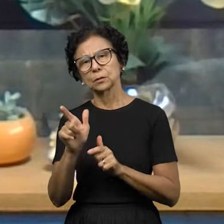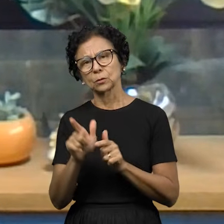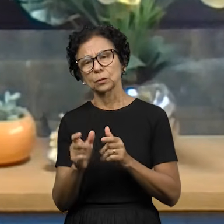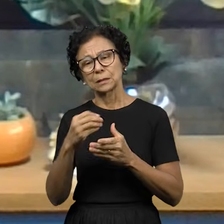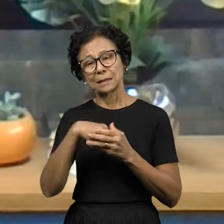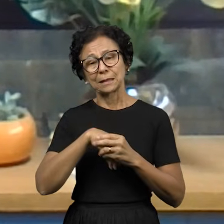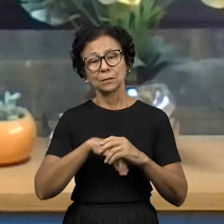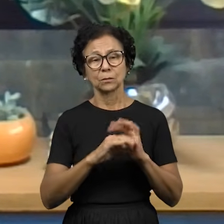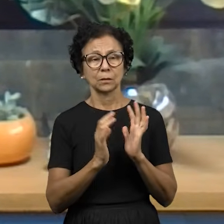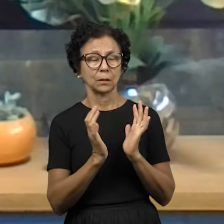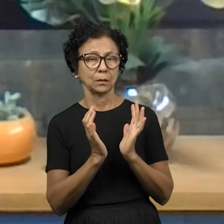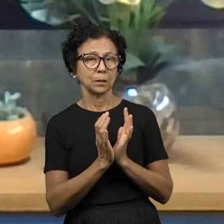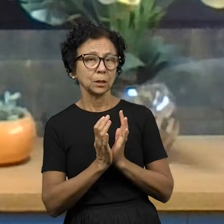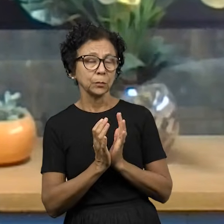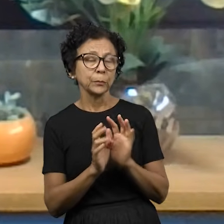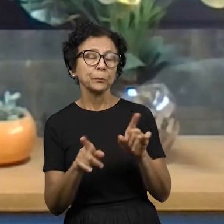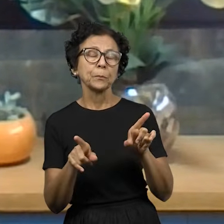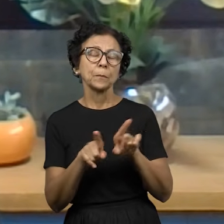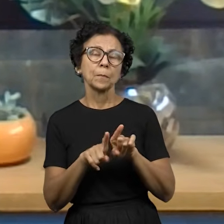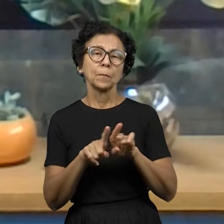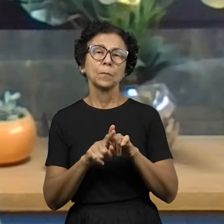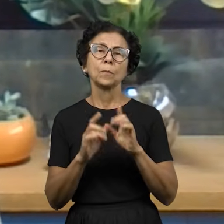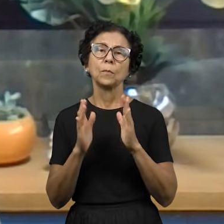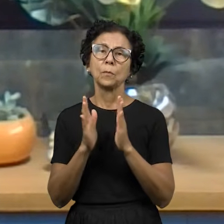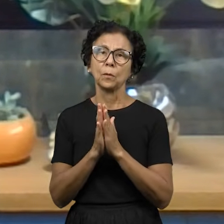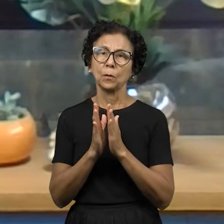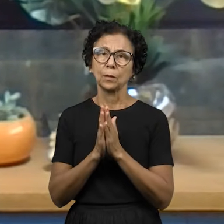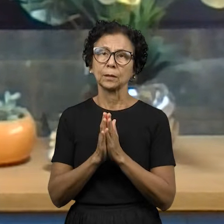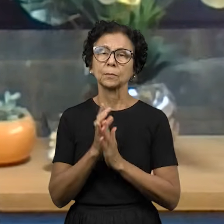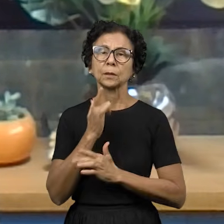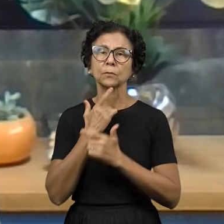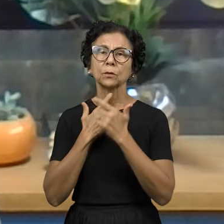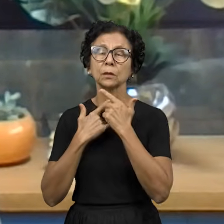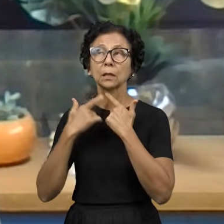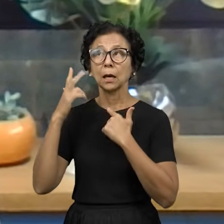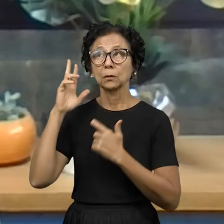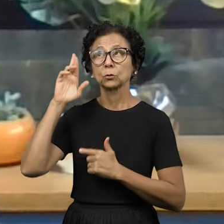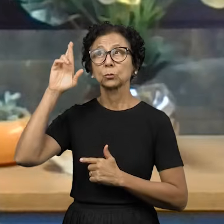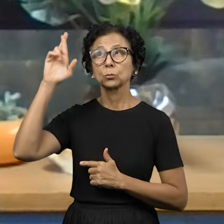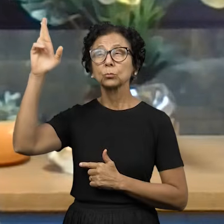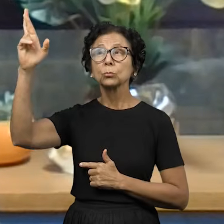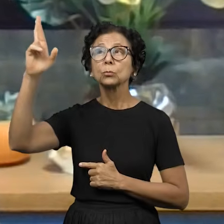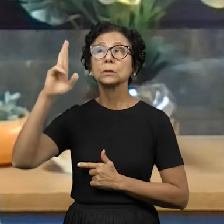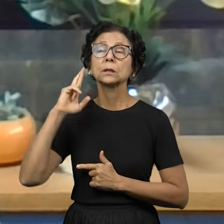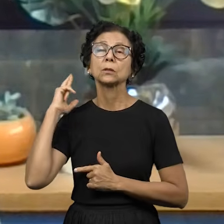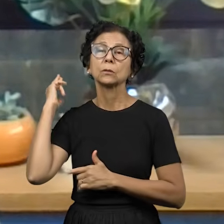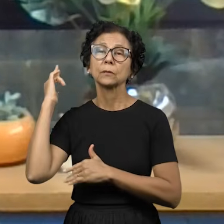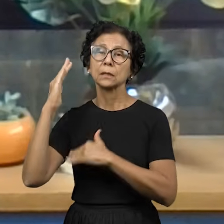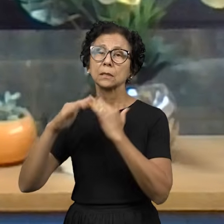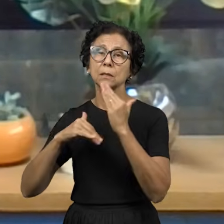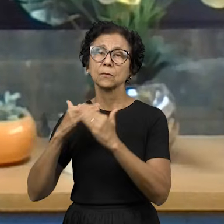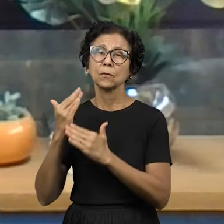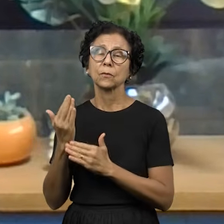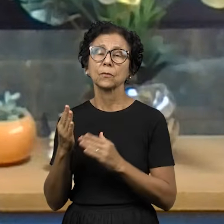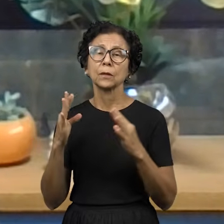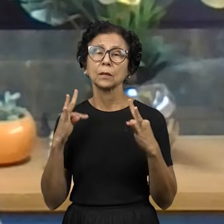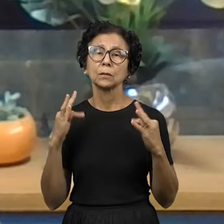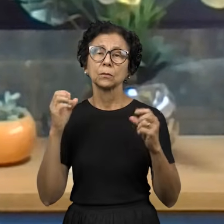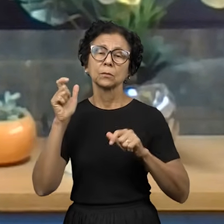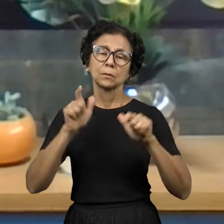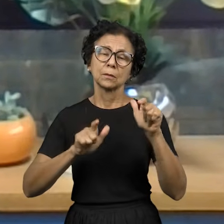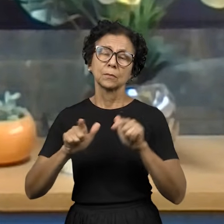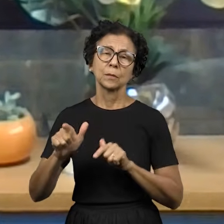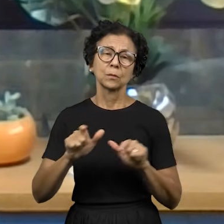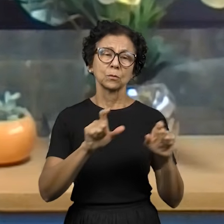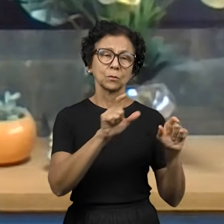dessa equipe e orem para que o propósito do Senhor seja alcançado na vida de todos aqueles